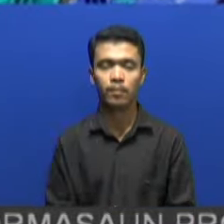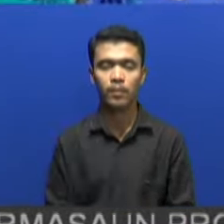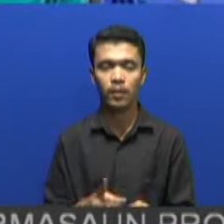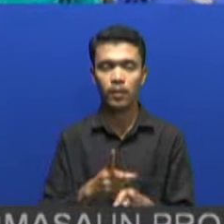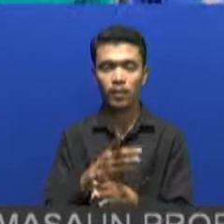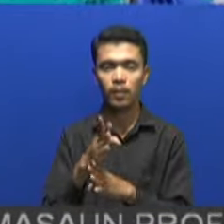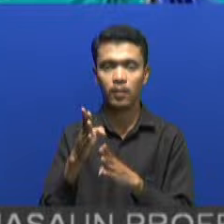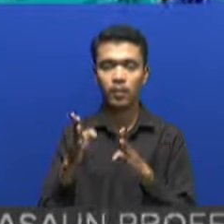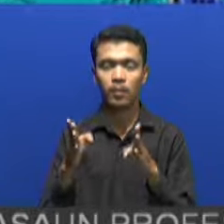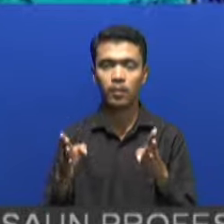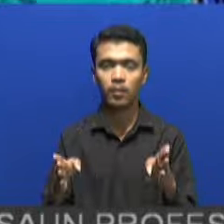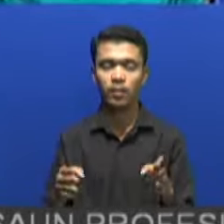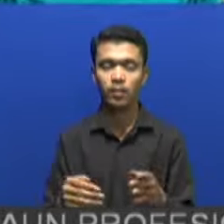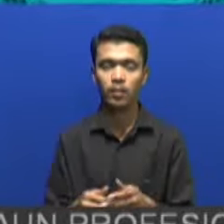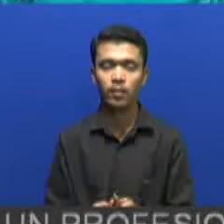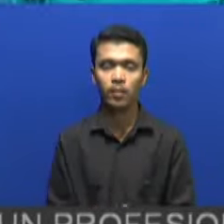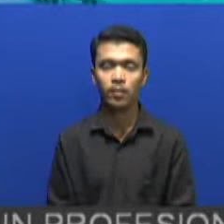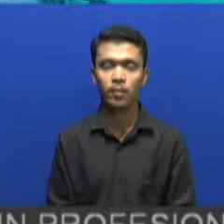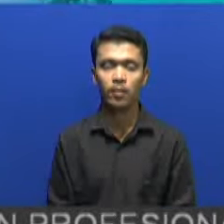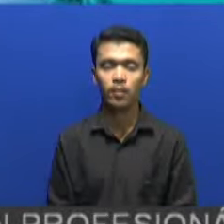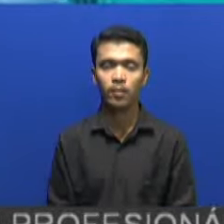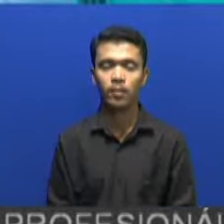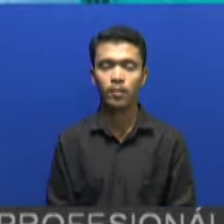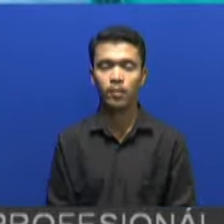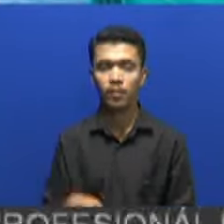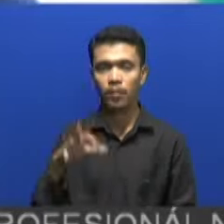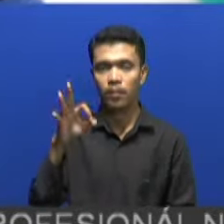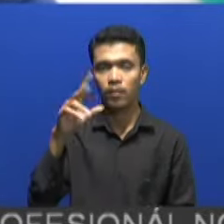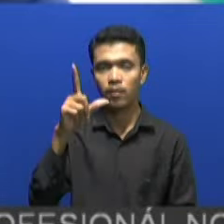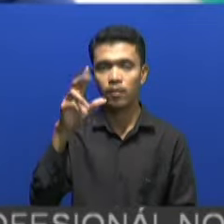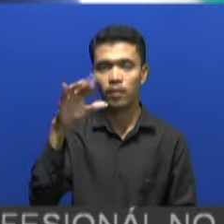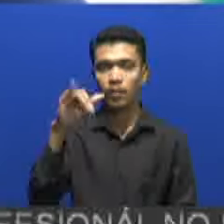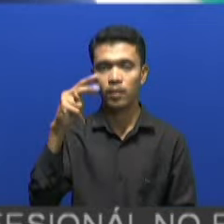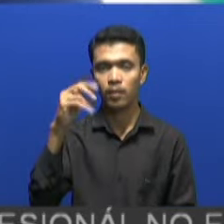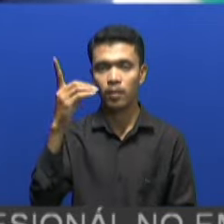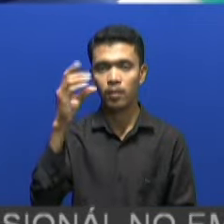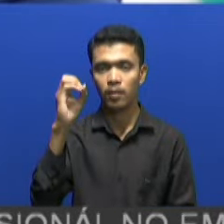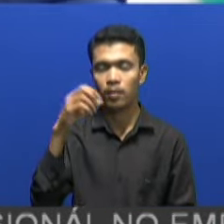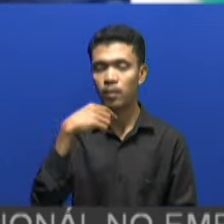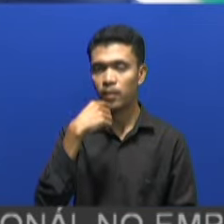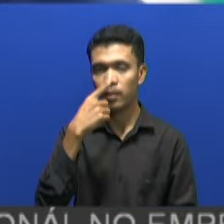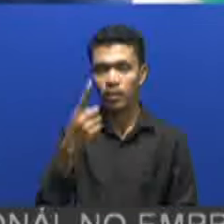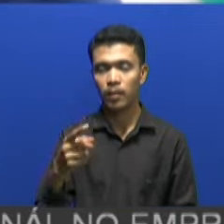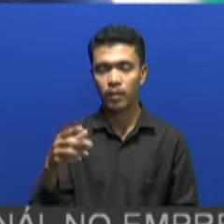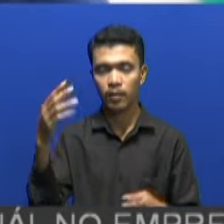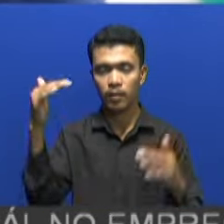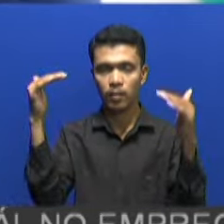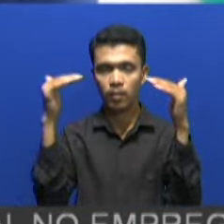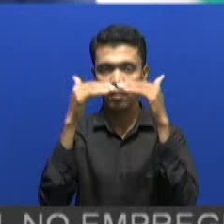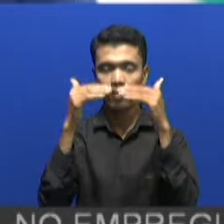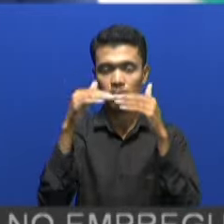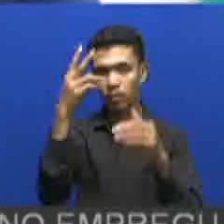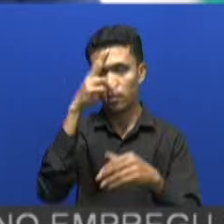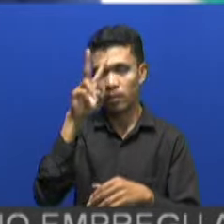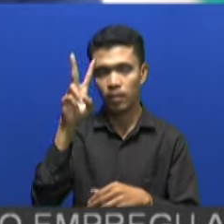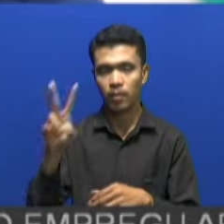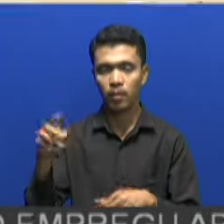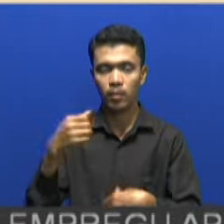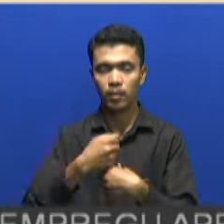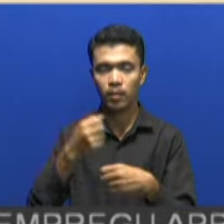Direktur Nasional Prevensi Kontrol Doenças Florindo Pinto Gonzaga Teteng, avaliasaun ni halau atau hare progresu